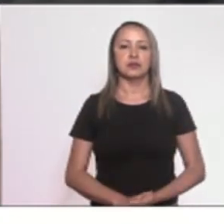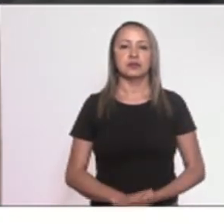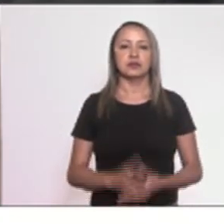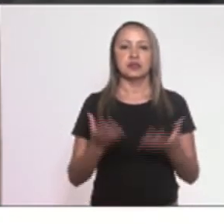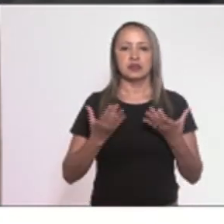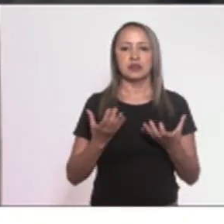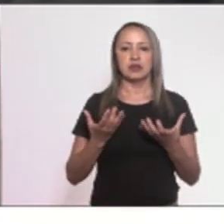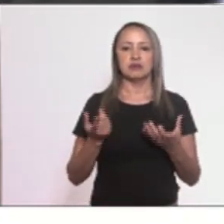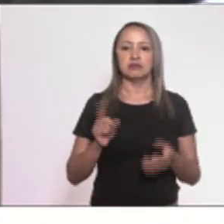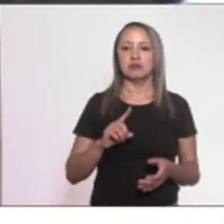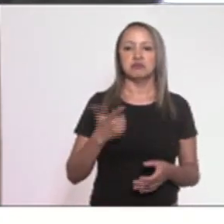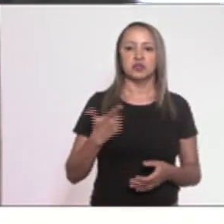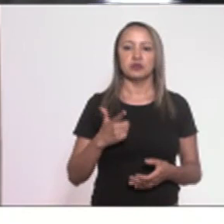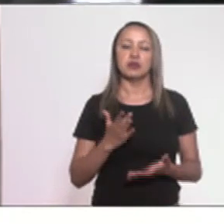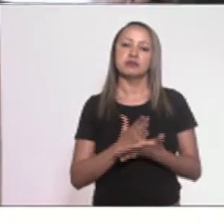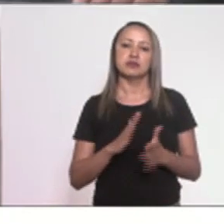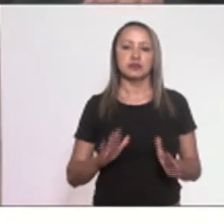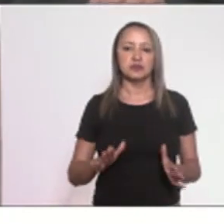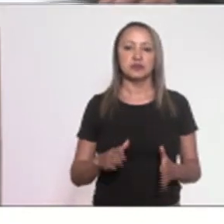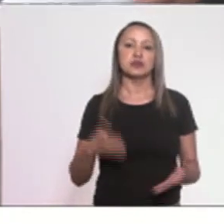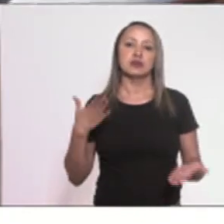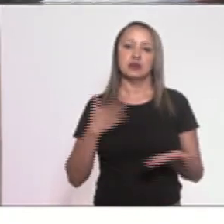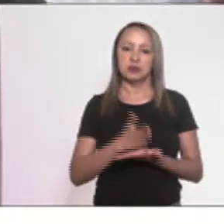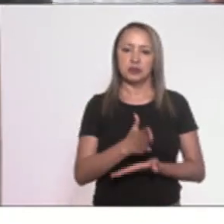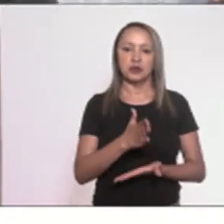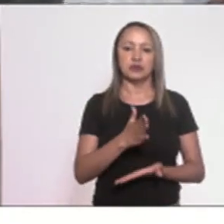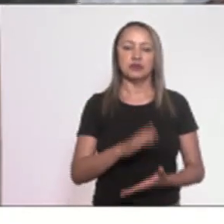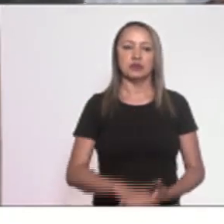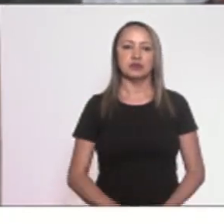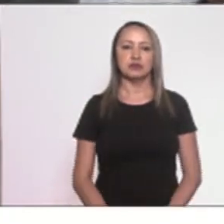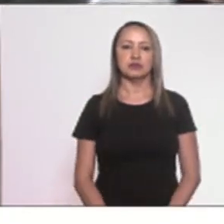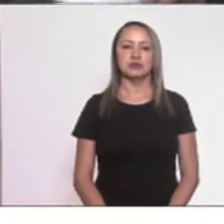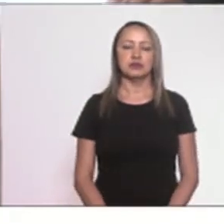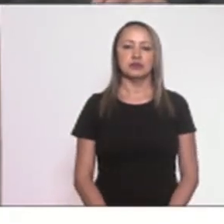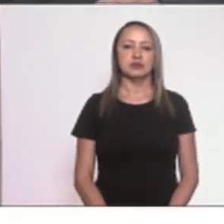votação, os senhores que aprovam, nessa comissão, aprovado, vai a publicação.